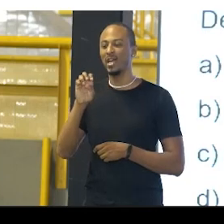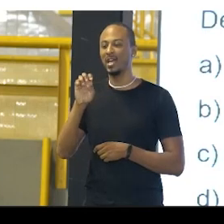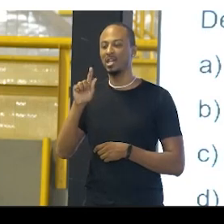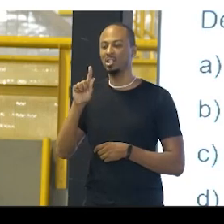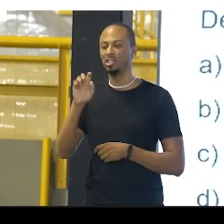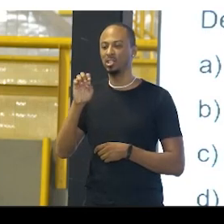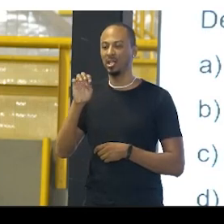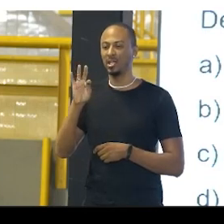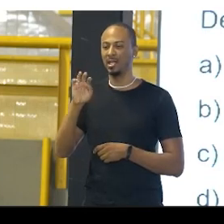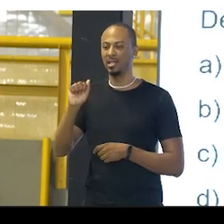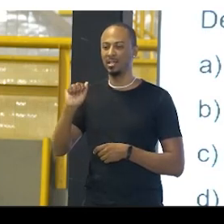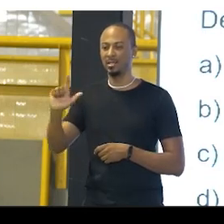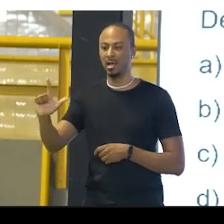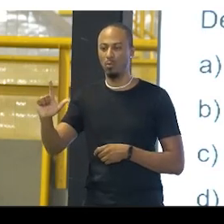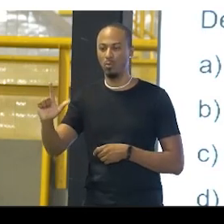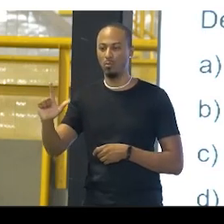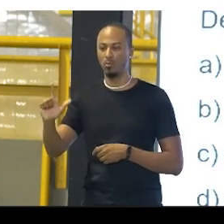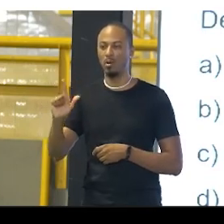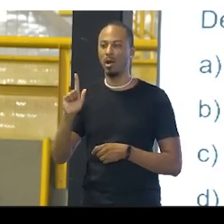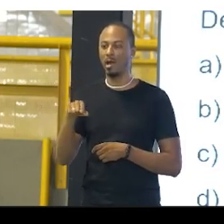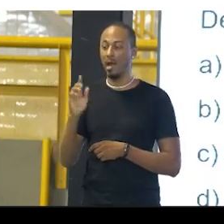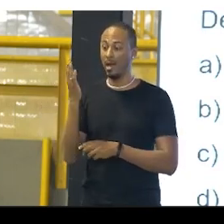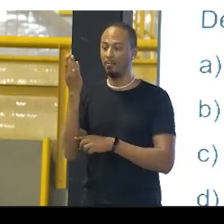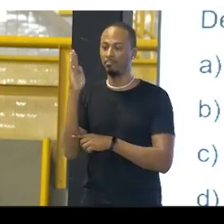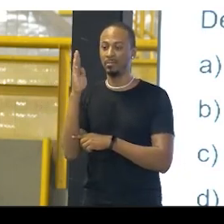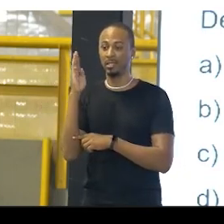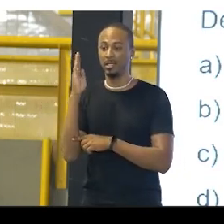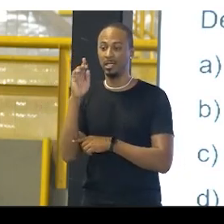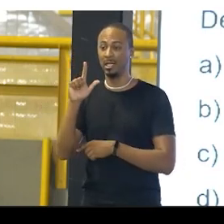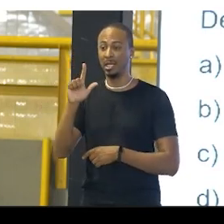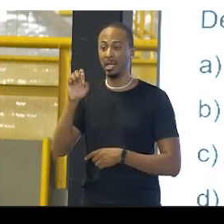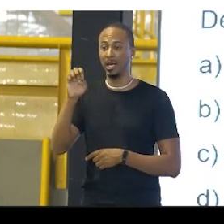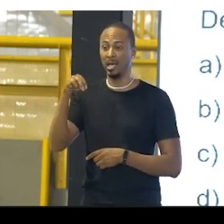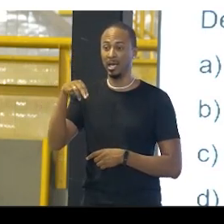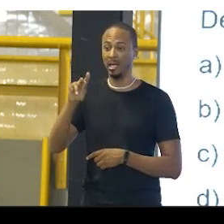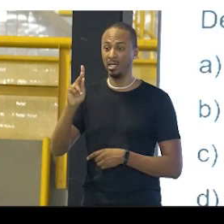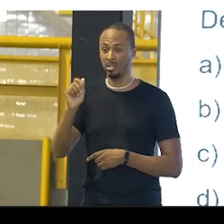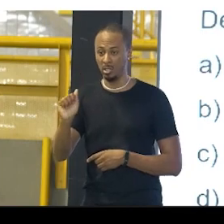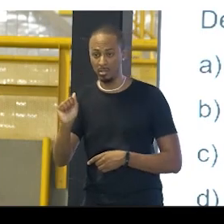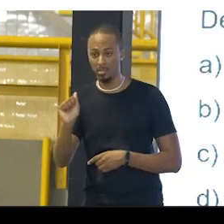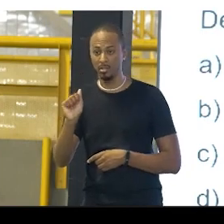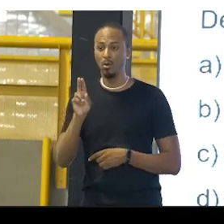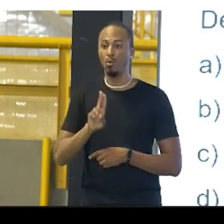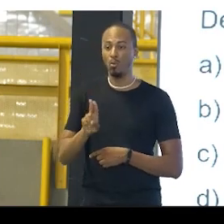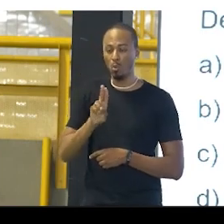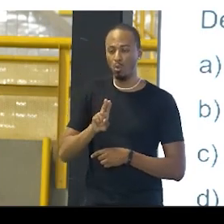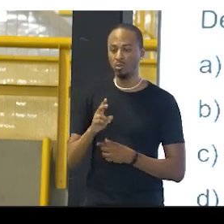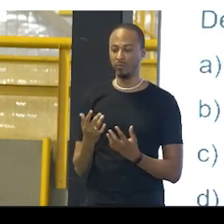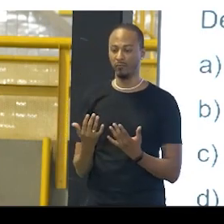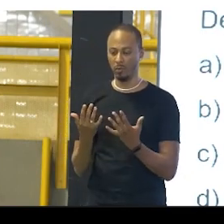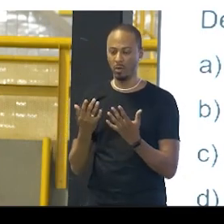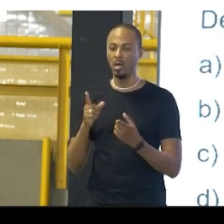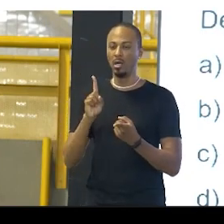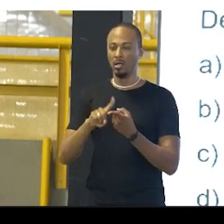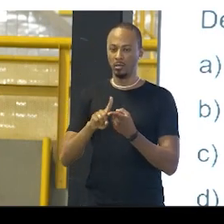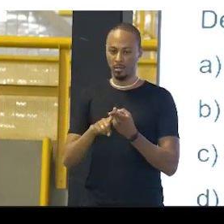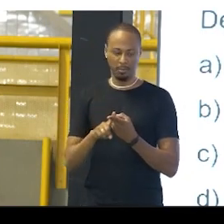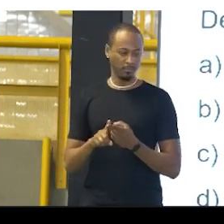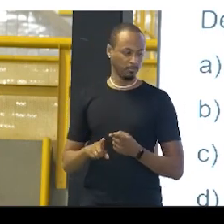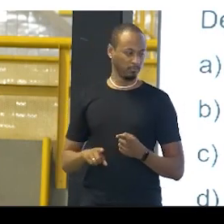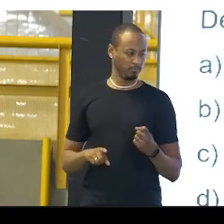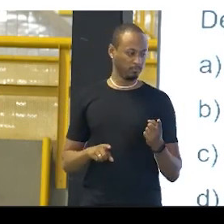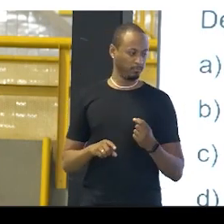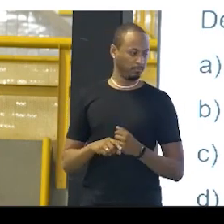com forno a lenha. Isso pressiona muito as nossas formações vegetais. O item também está